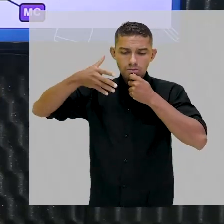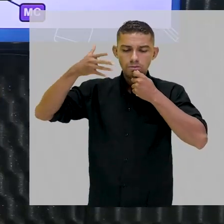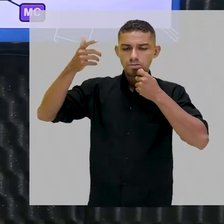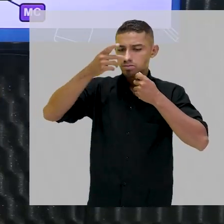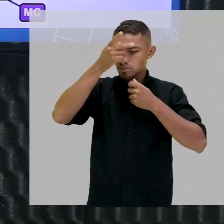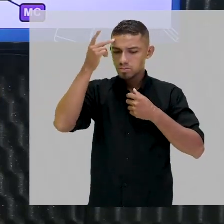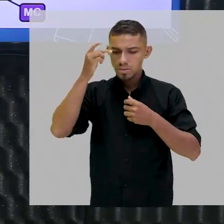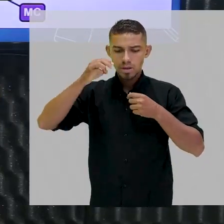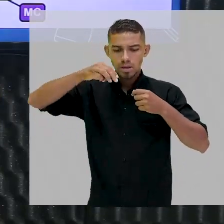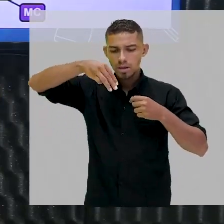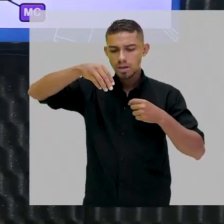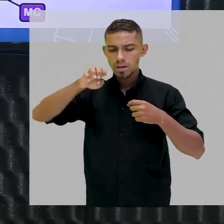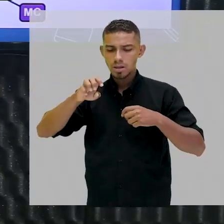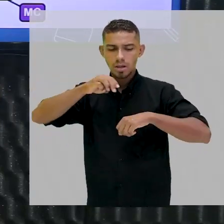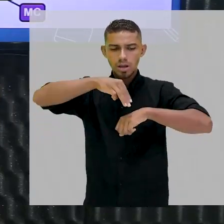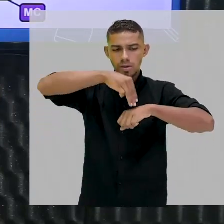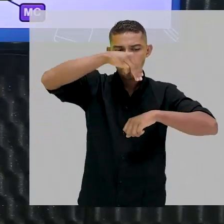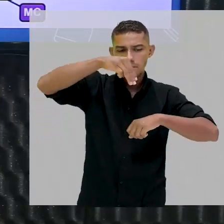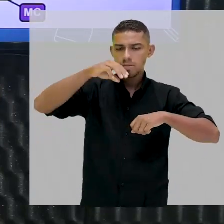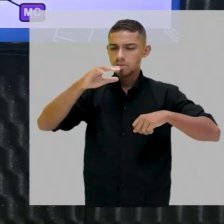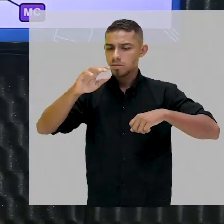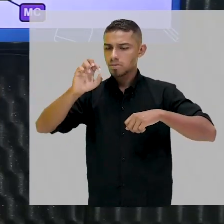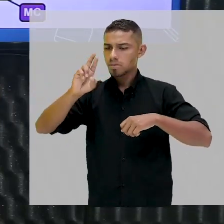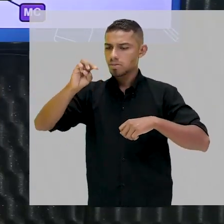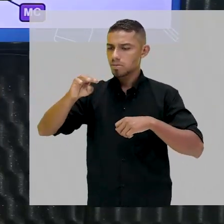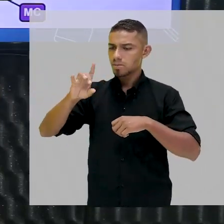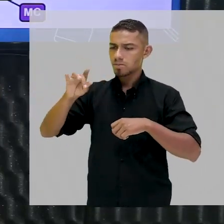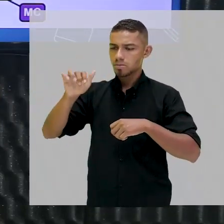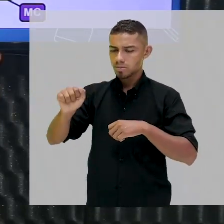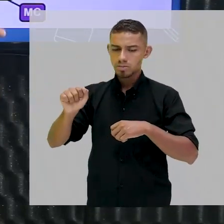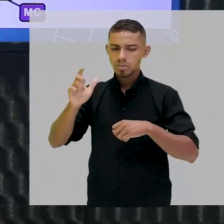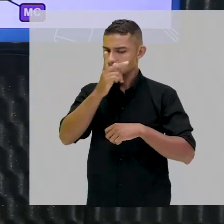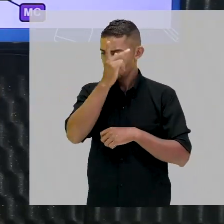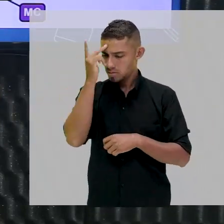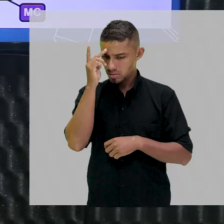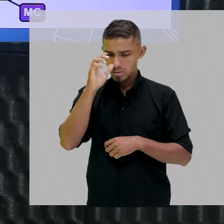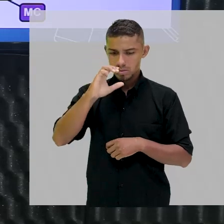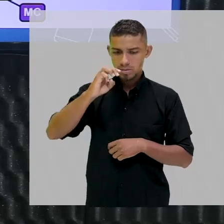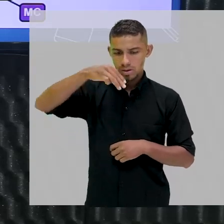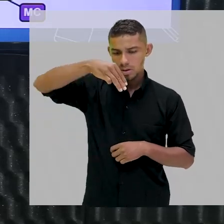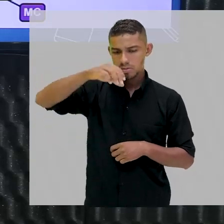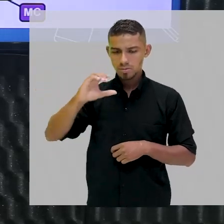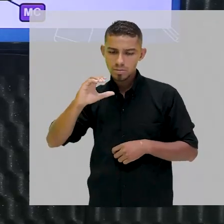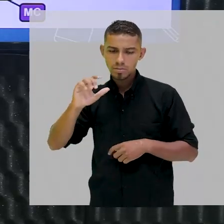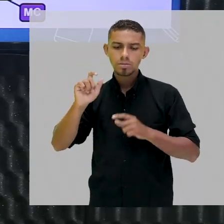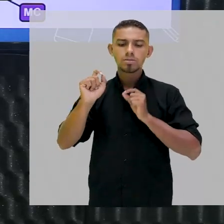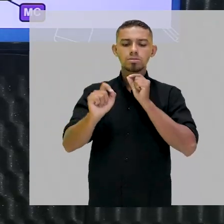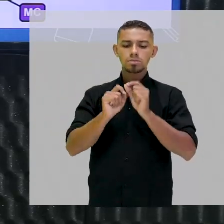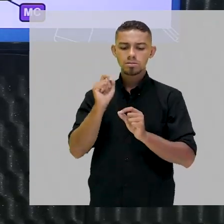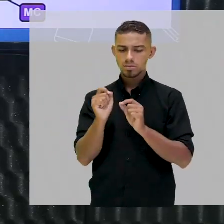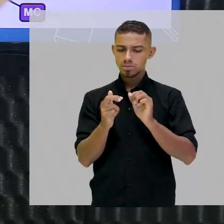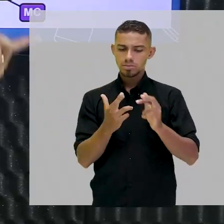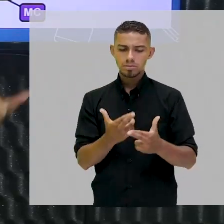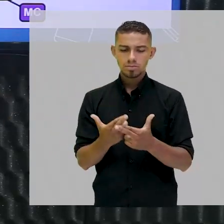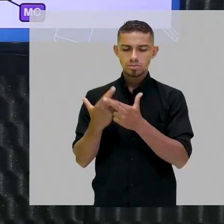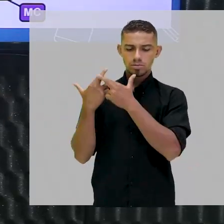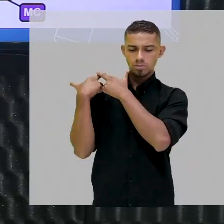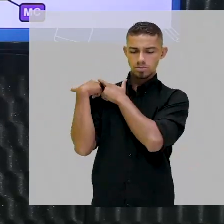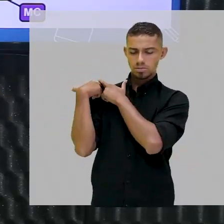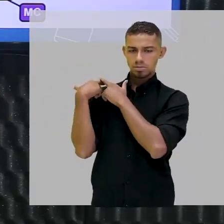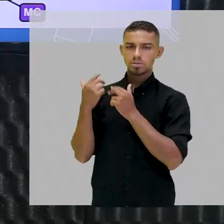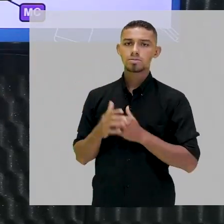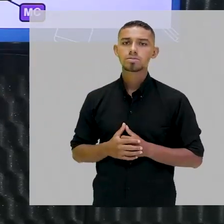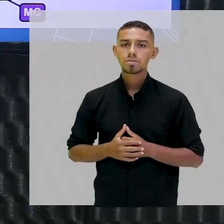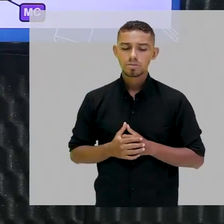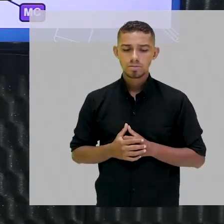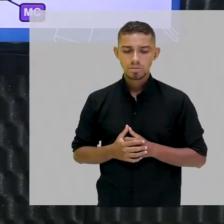uma sigla, mestre de cerimônia. É esse que é responsável pelas rimas. E atualmente, bem